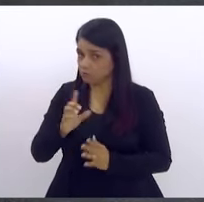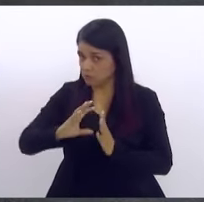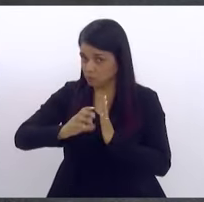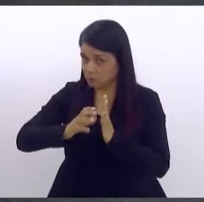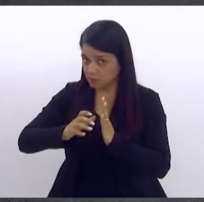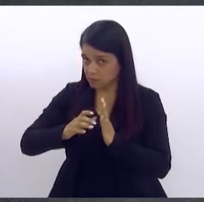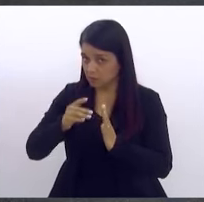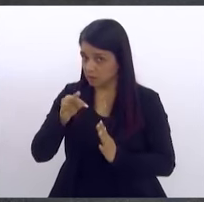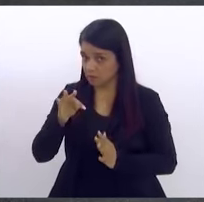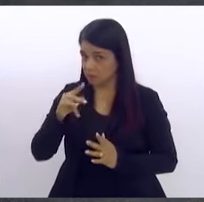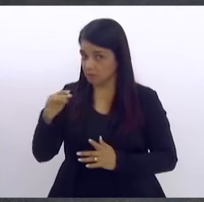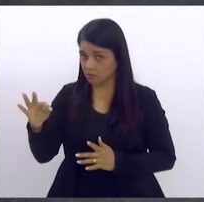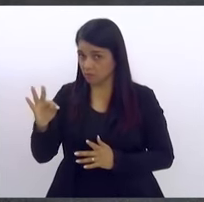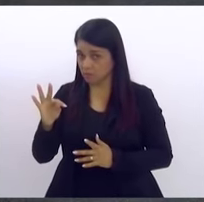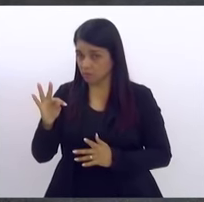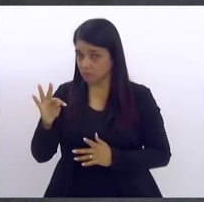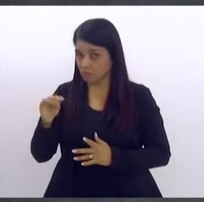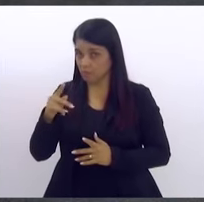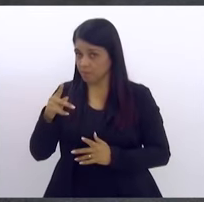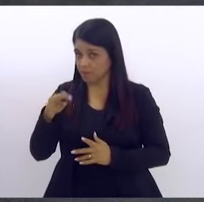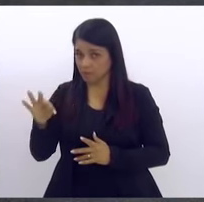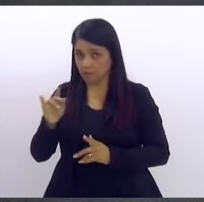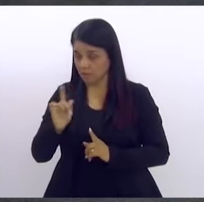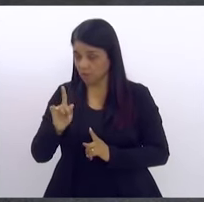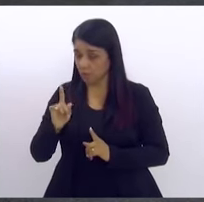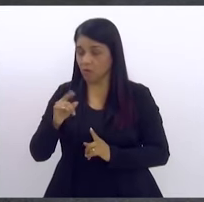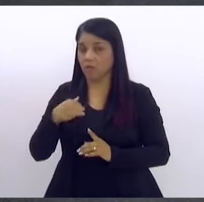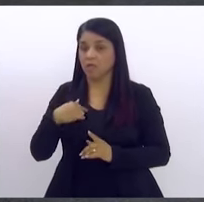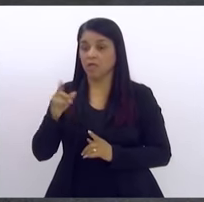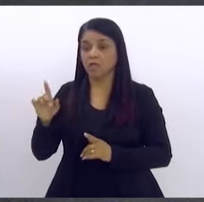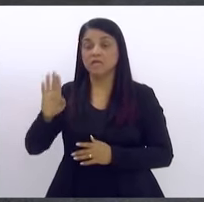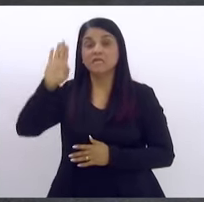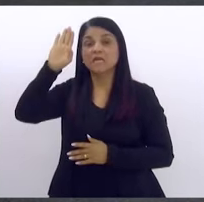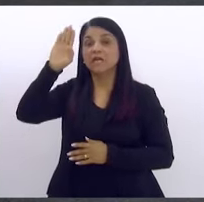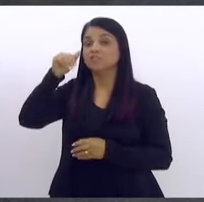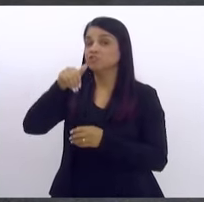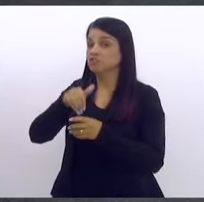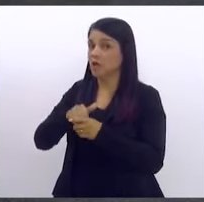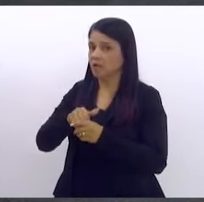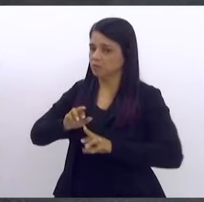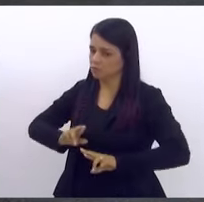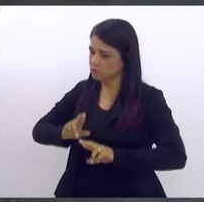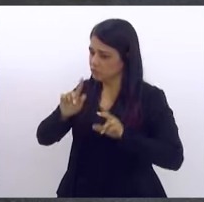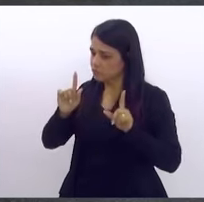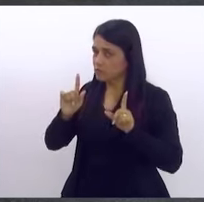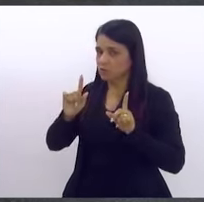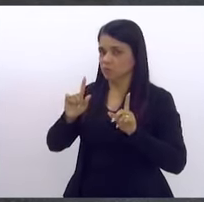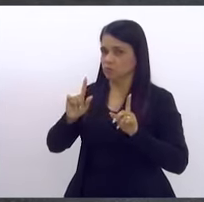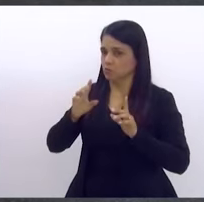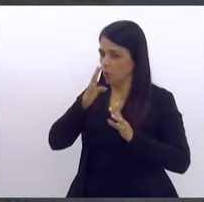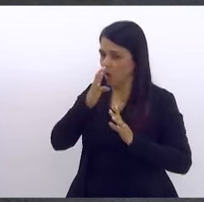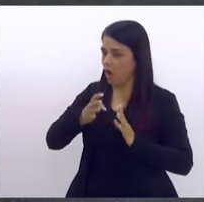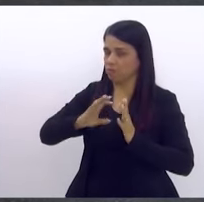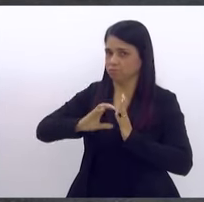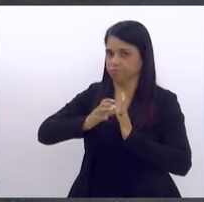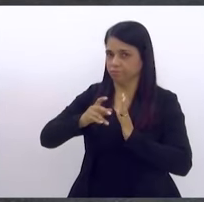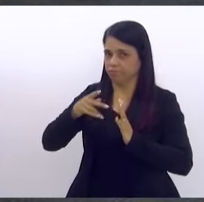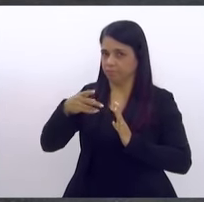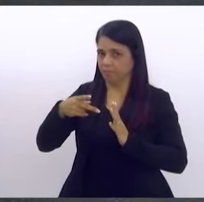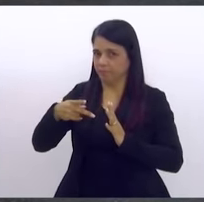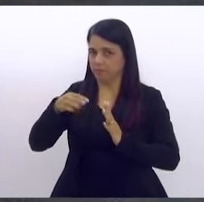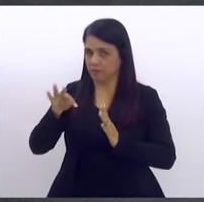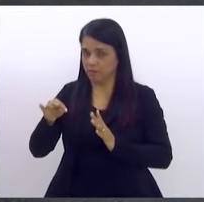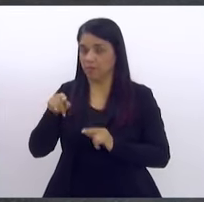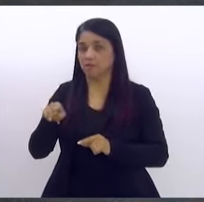dos Trabalhadores de jeito nenhum, ele veio se tornar candidato. Tinha ali, né, um